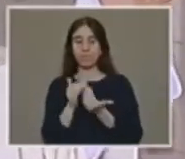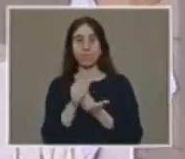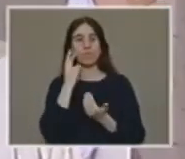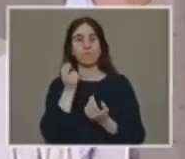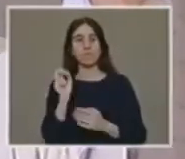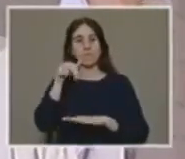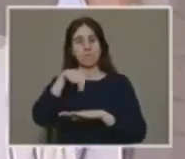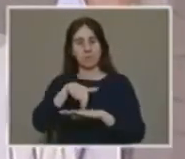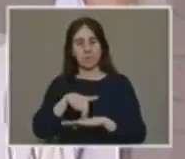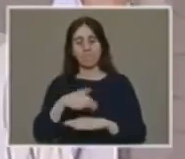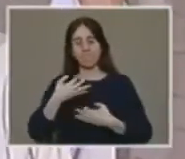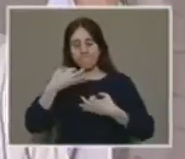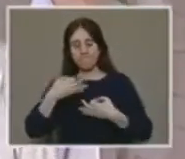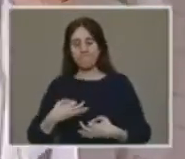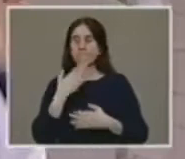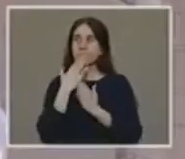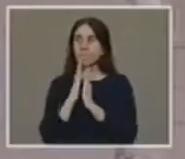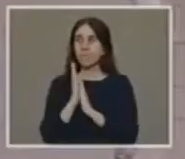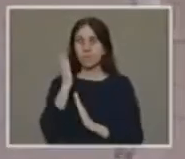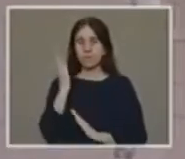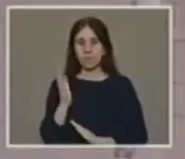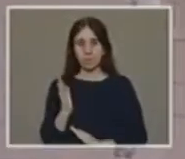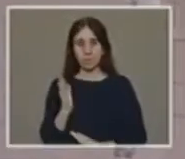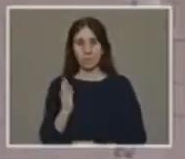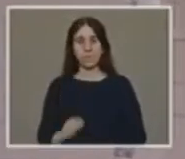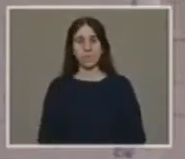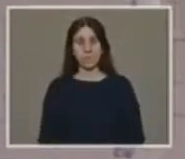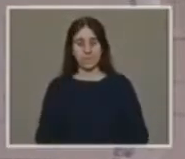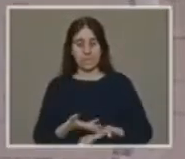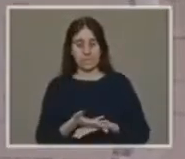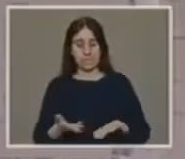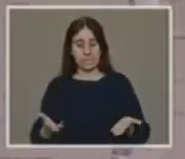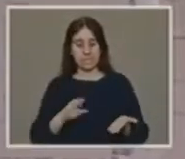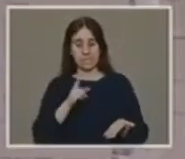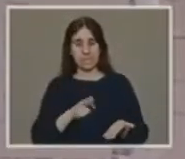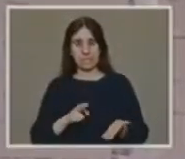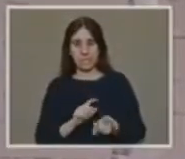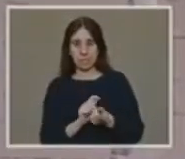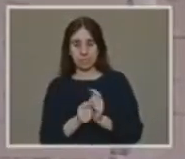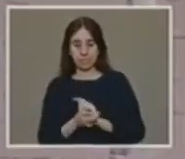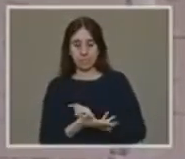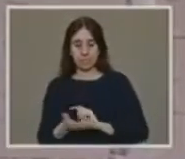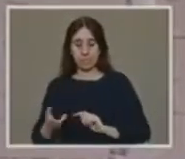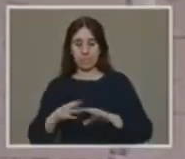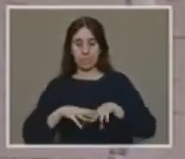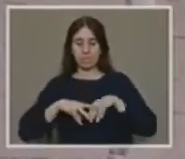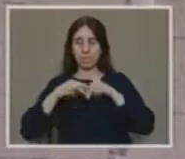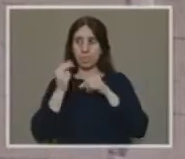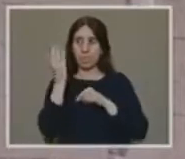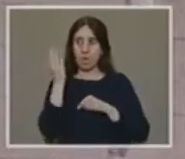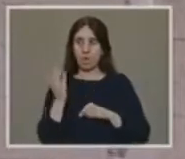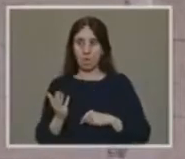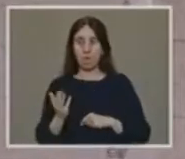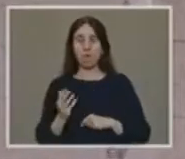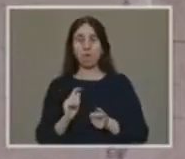mortos, humildemente vos suplicamos, santificai estes dons, derramando sobre eles o vosso Espírito, de